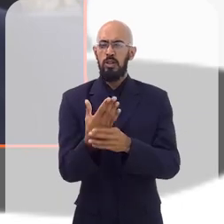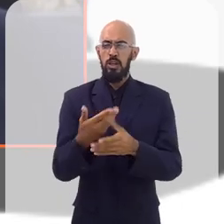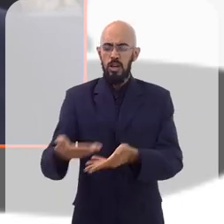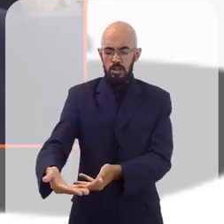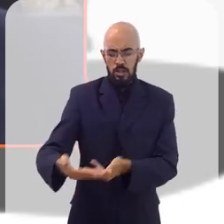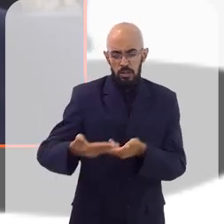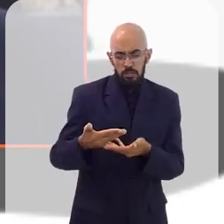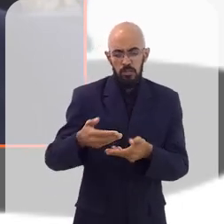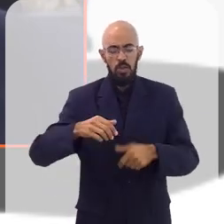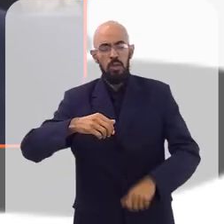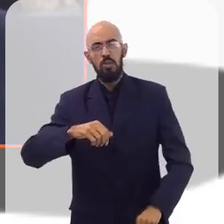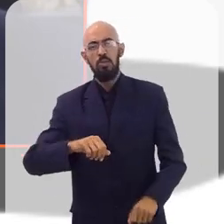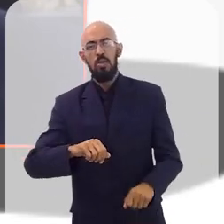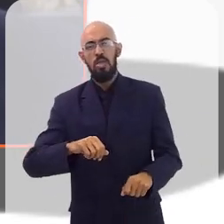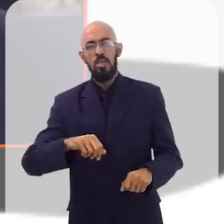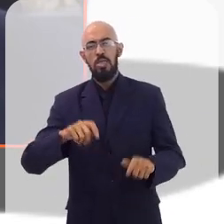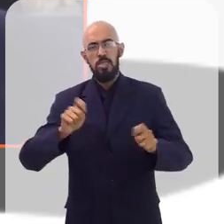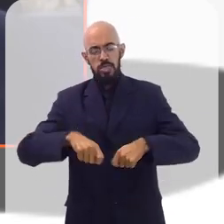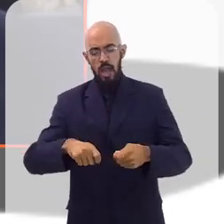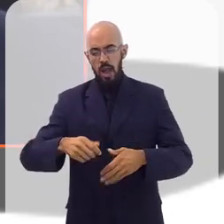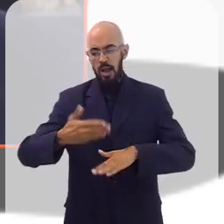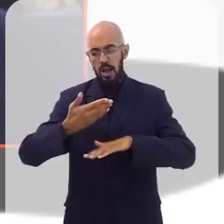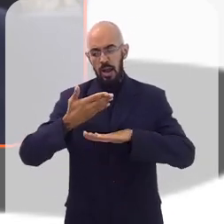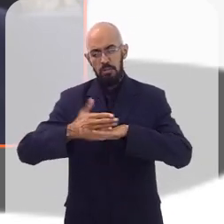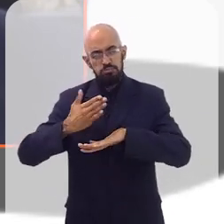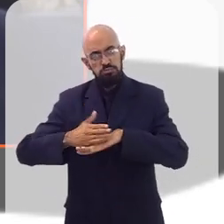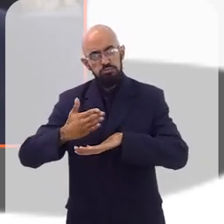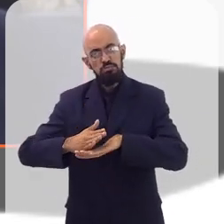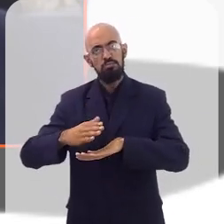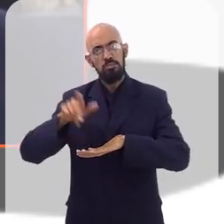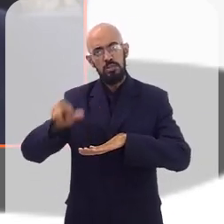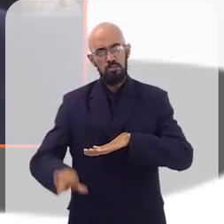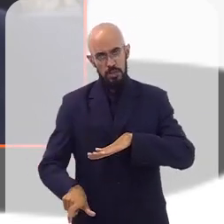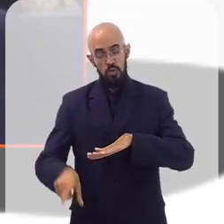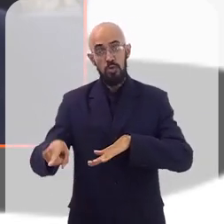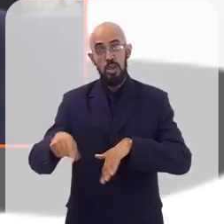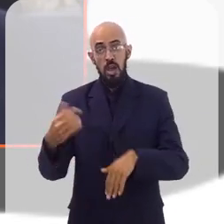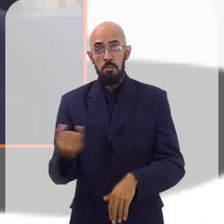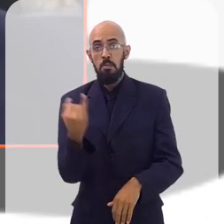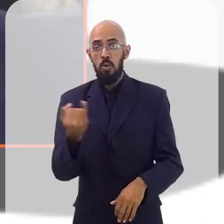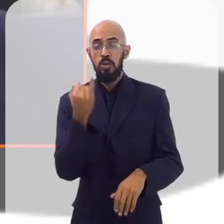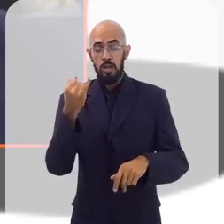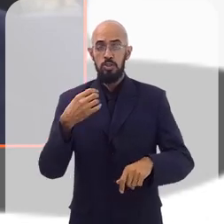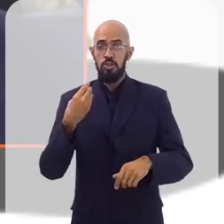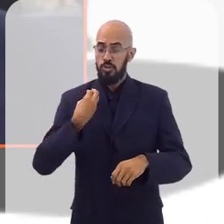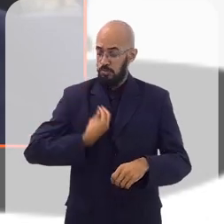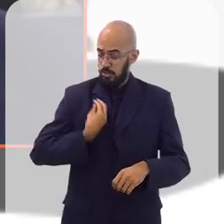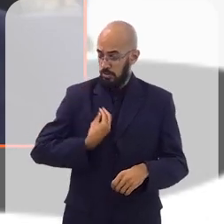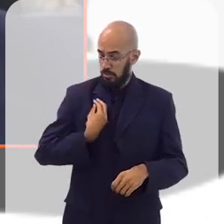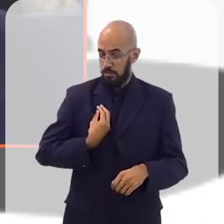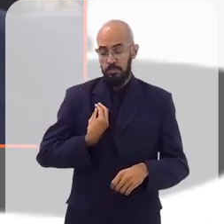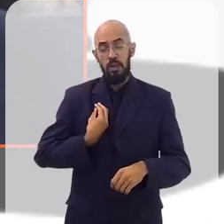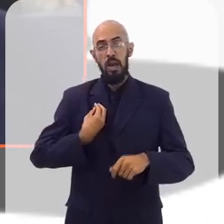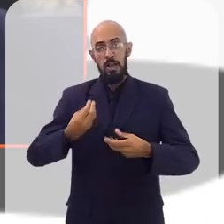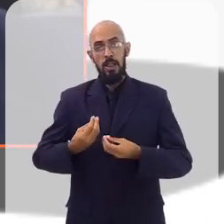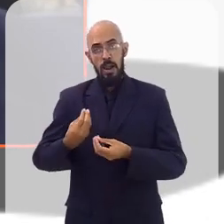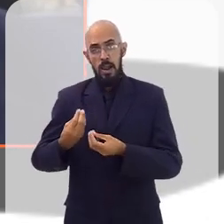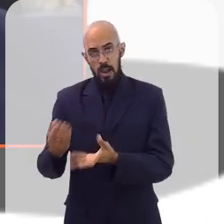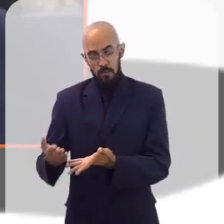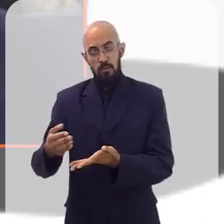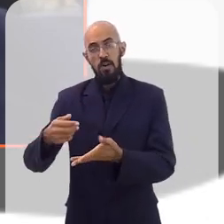Mansa a gente tem um trabalho também exemplar lá e o município que dá atendimento qualifica as